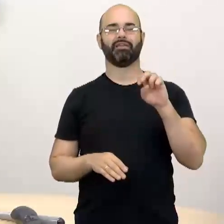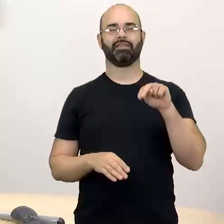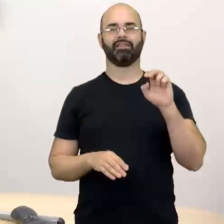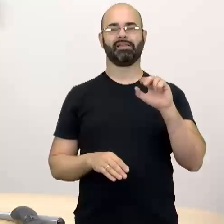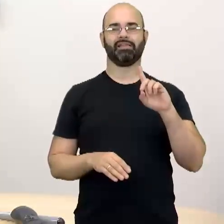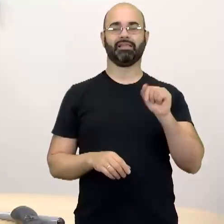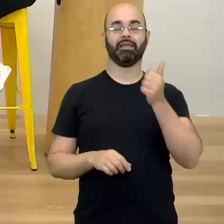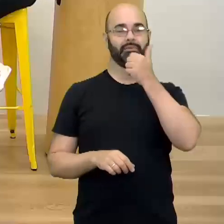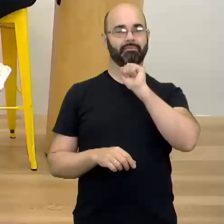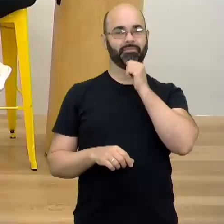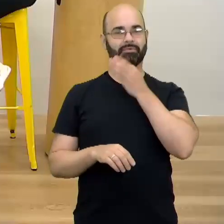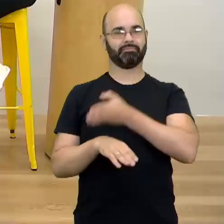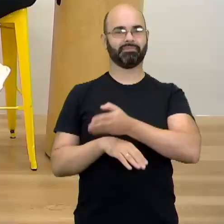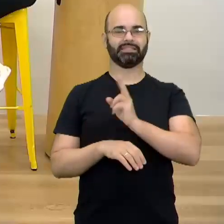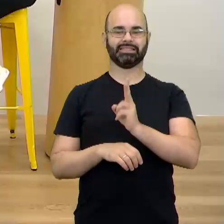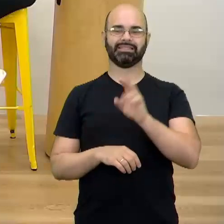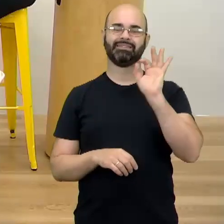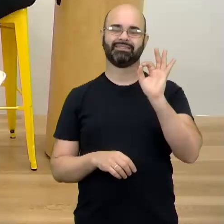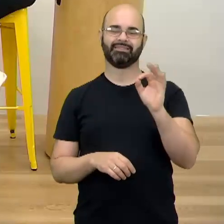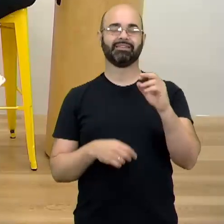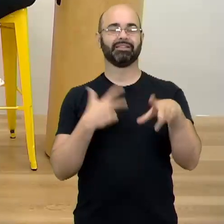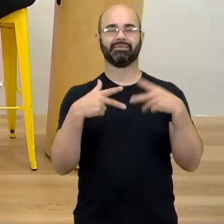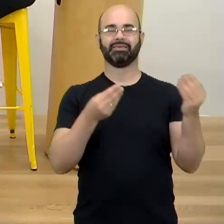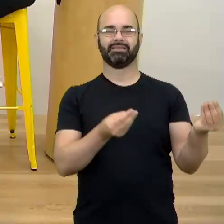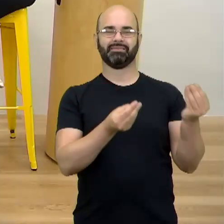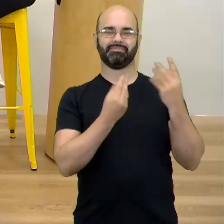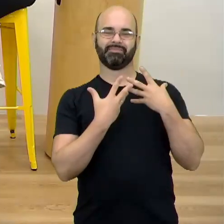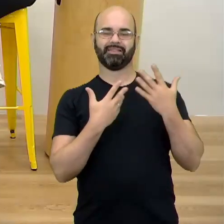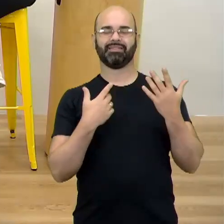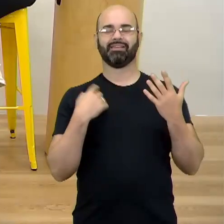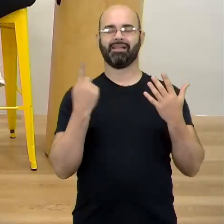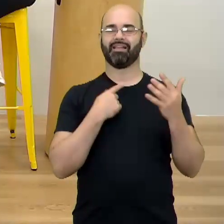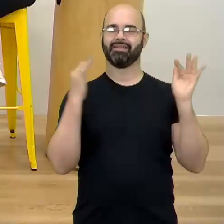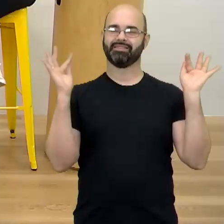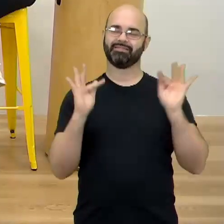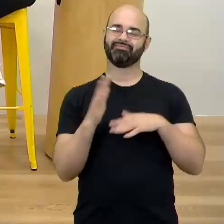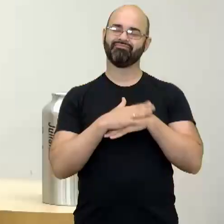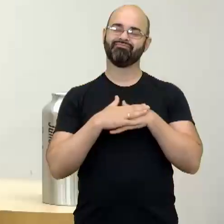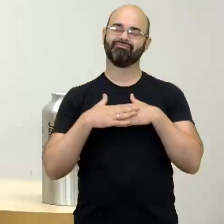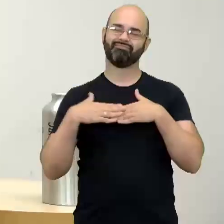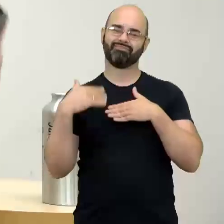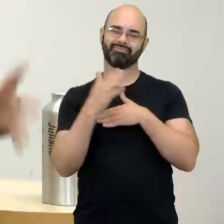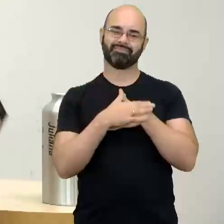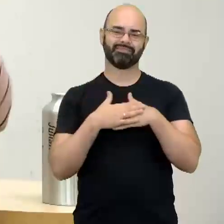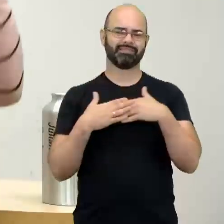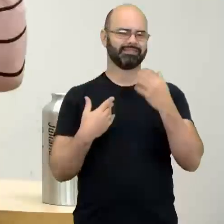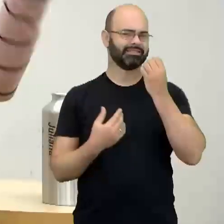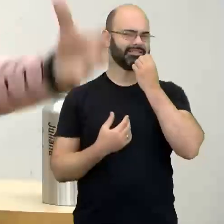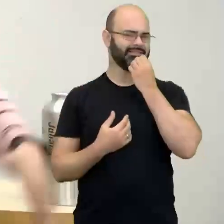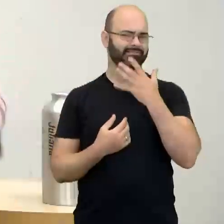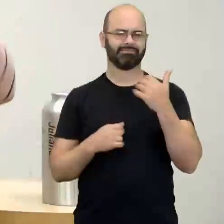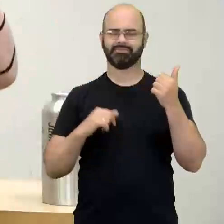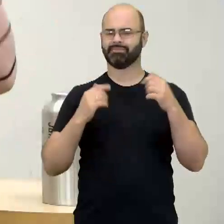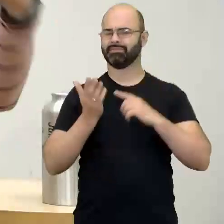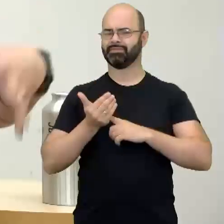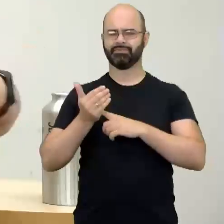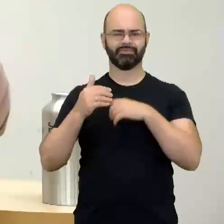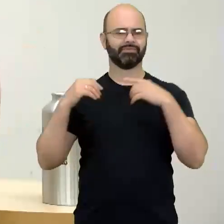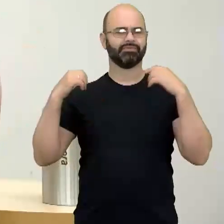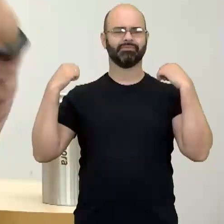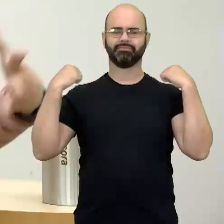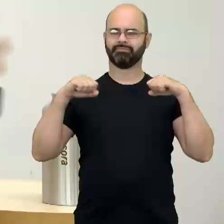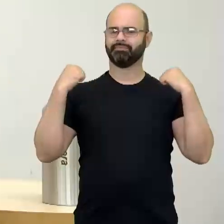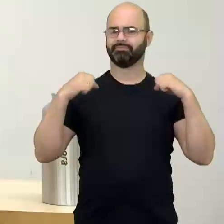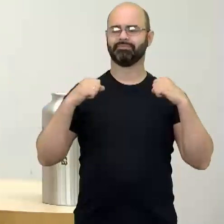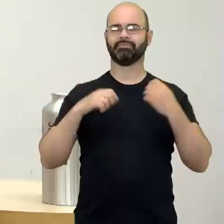sempre colaborando, né? Nossa, que mandou até presente pra gente, um carinho enorme, que possa atividade de educação física, tecnologia, todas